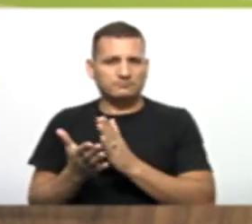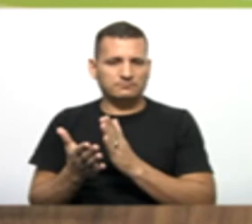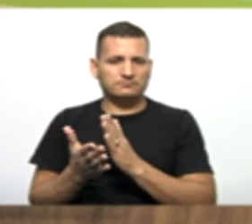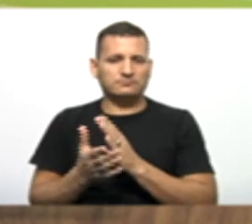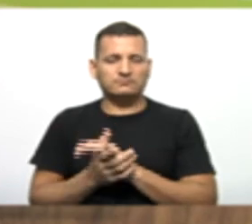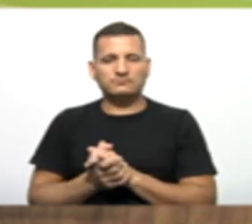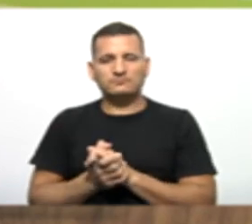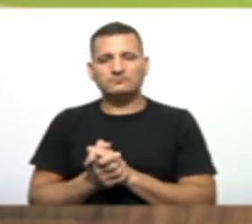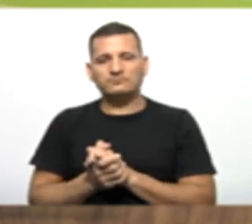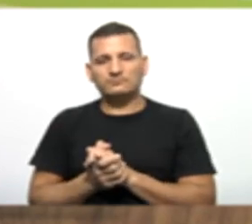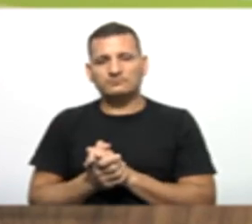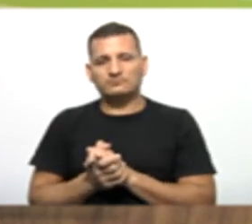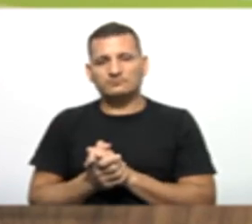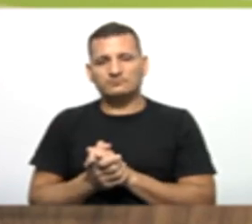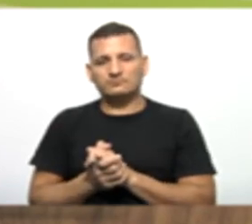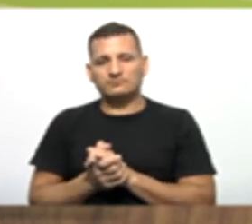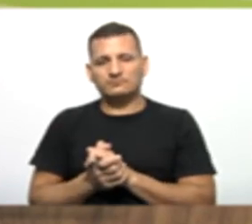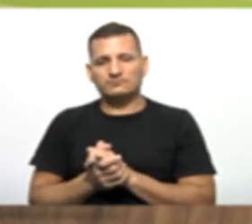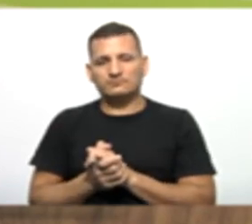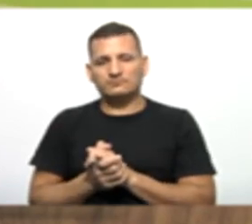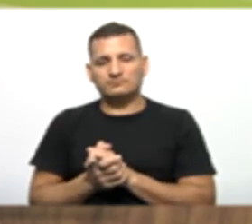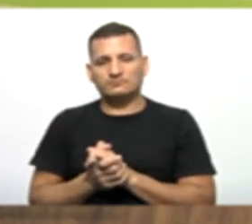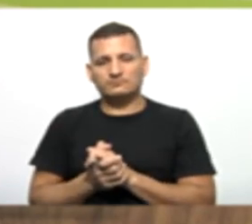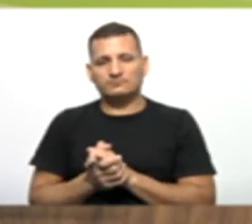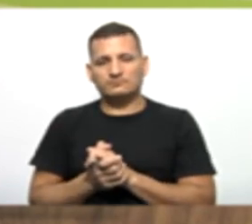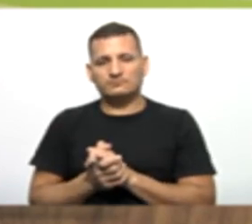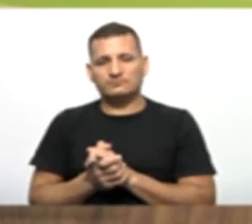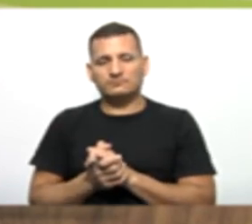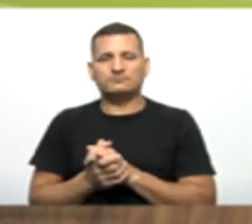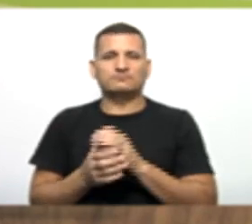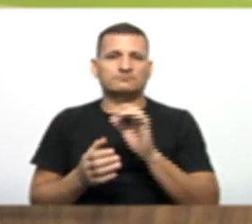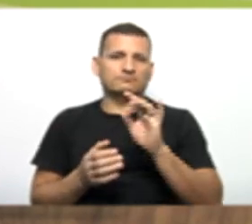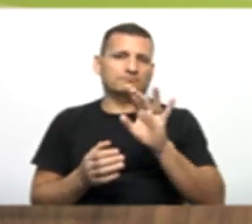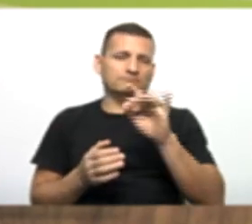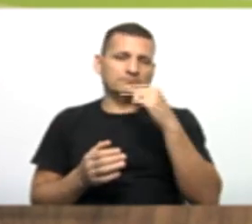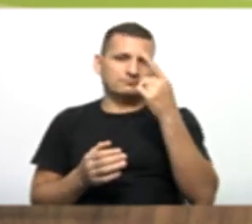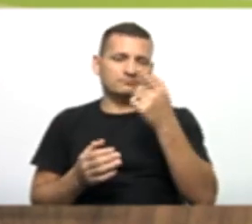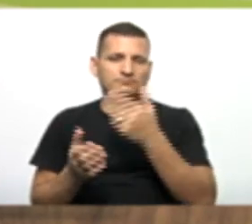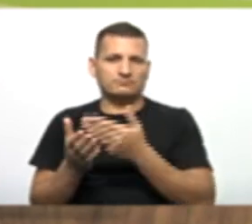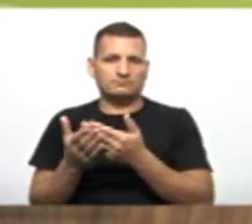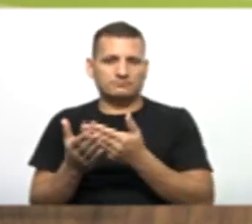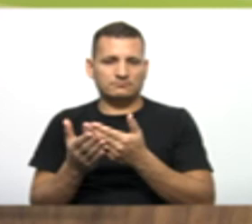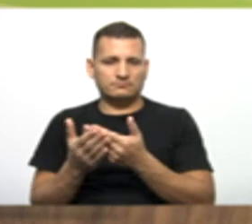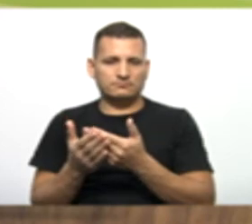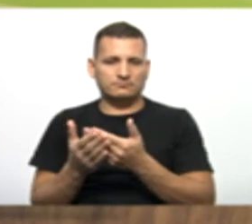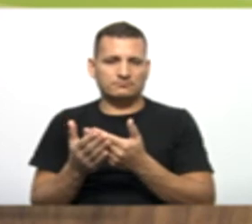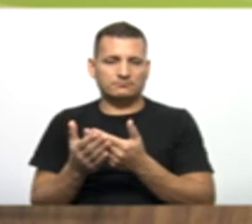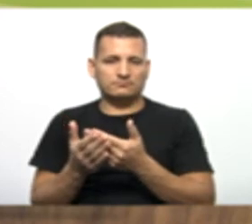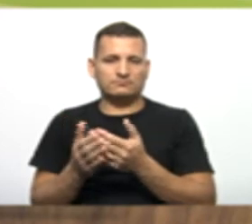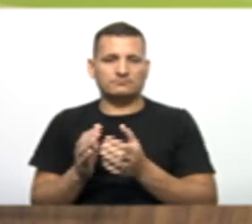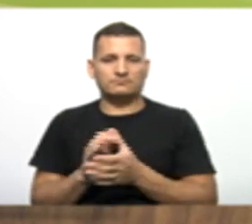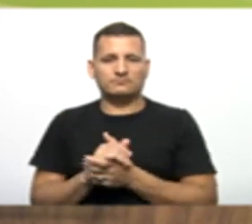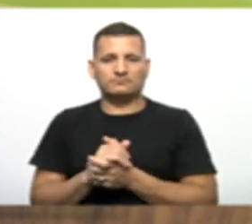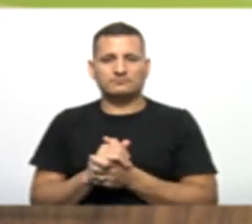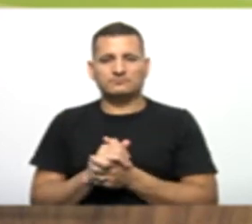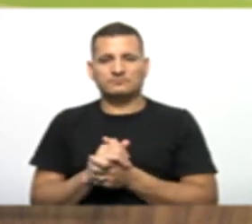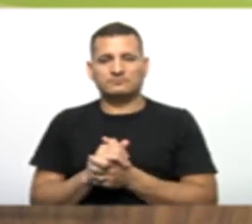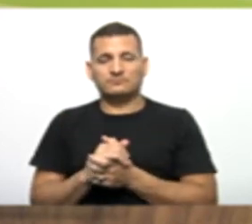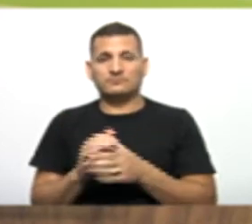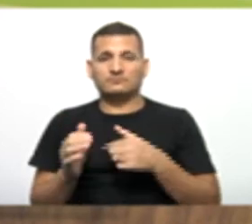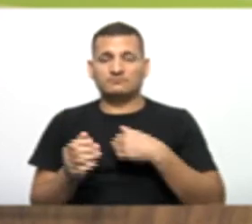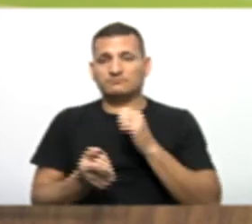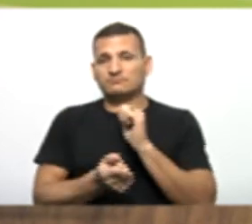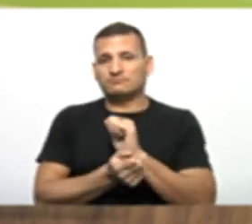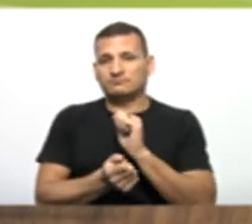da tupla, né? Exato. E aí a gente vai trabalhar isso na próxima aula. Eu espero que vocês continuem com a gente e